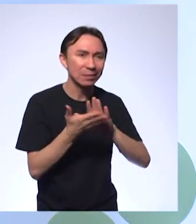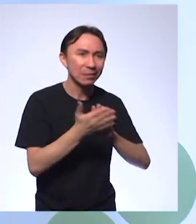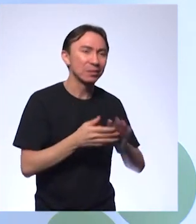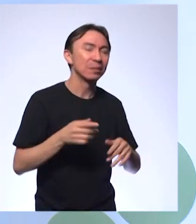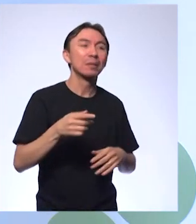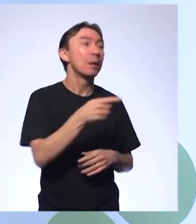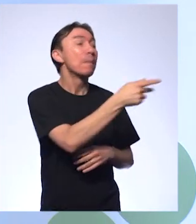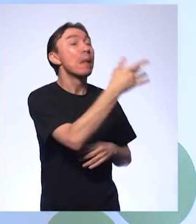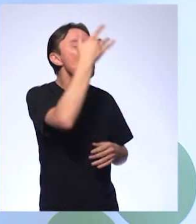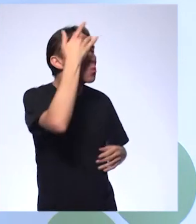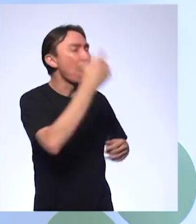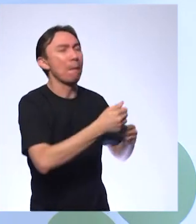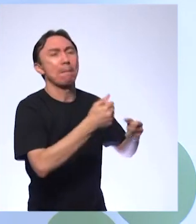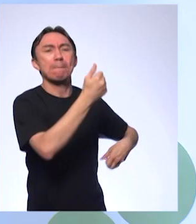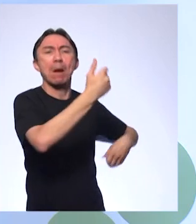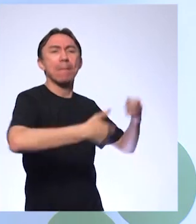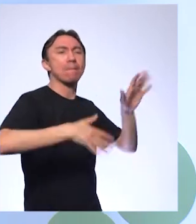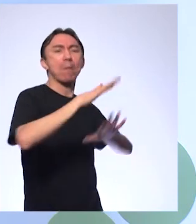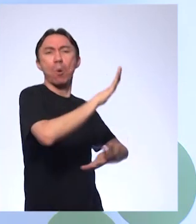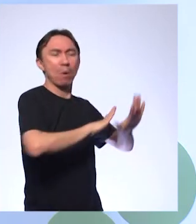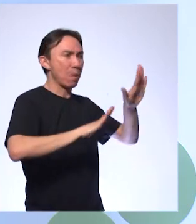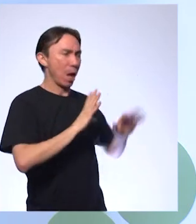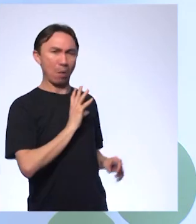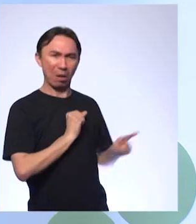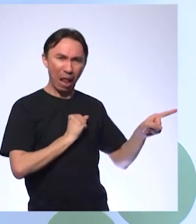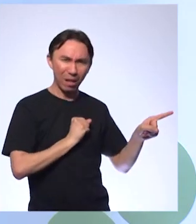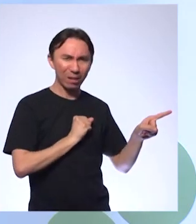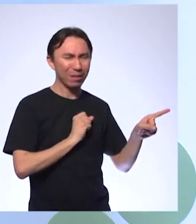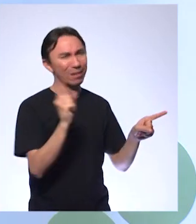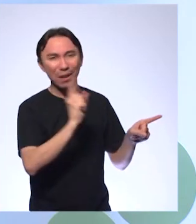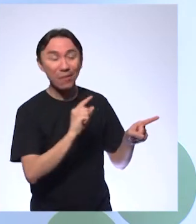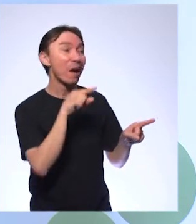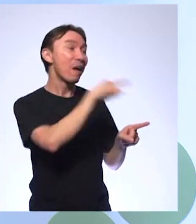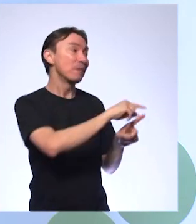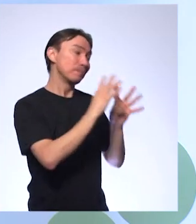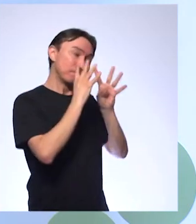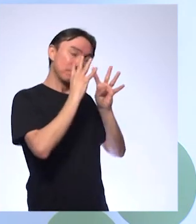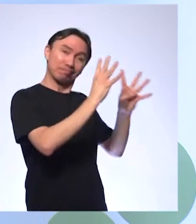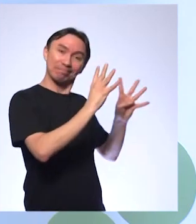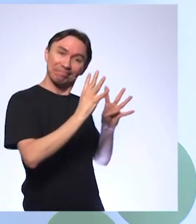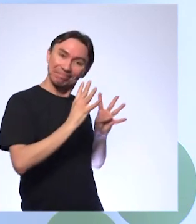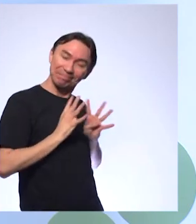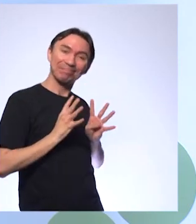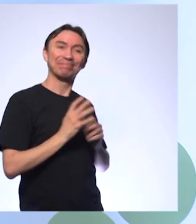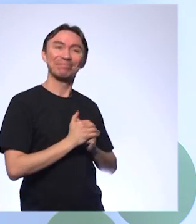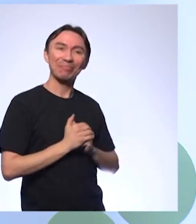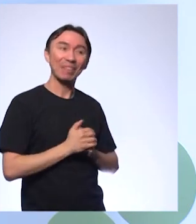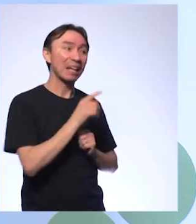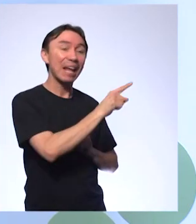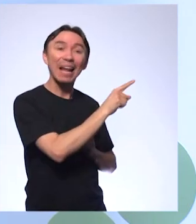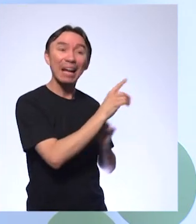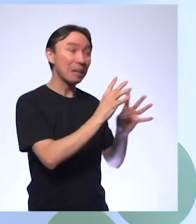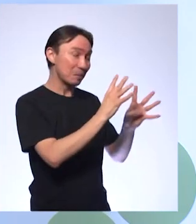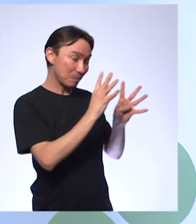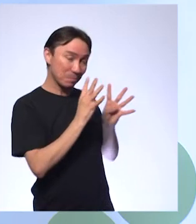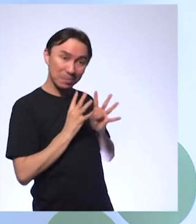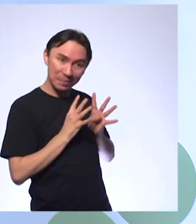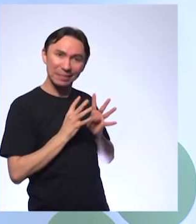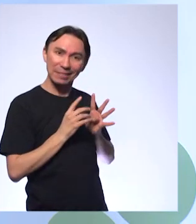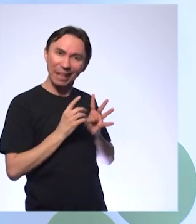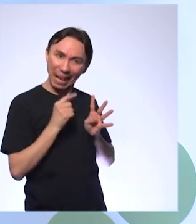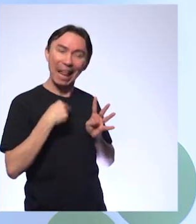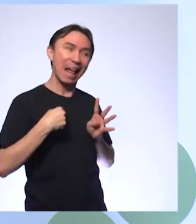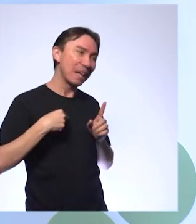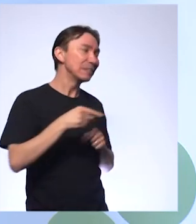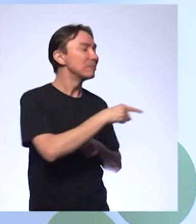fala bonito, é a pessoa que escuta bonito. A fala só é bonita quando nasce de uma longa